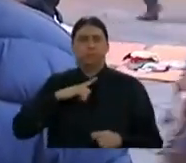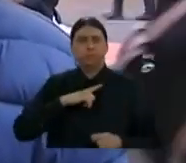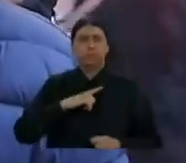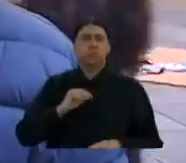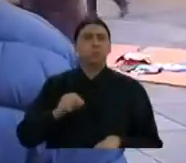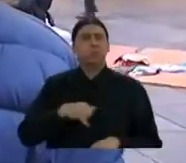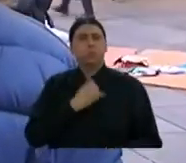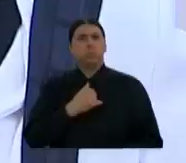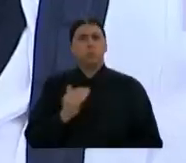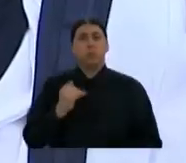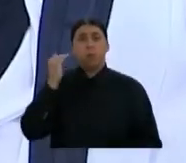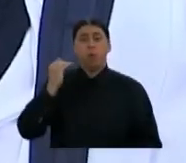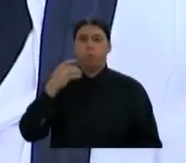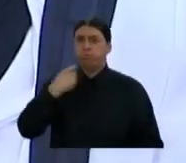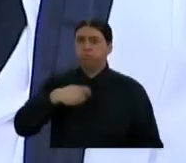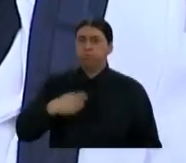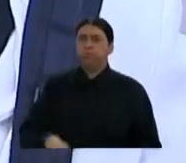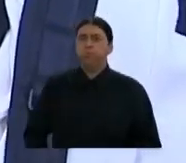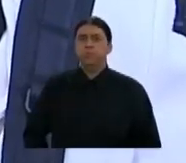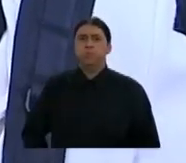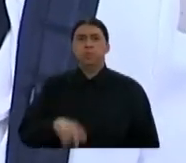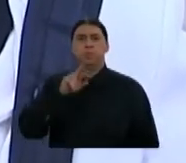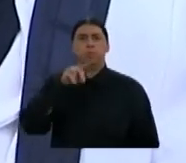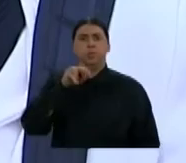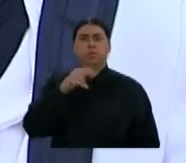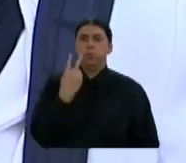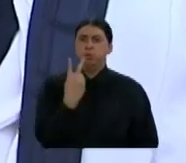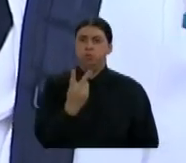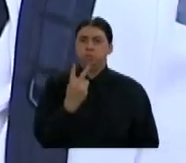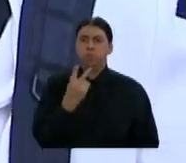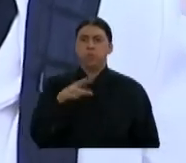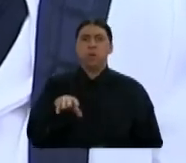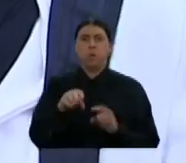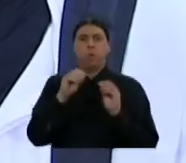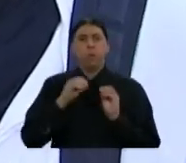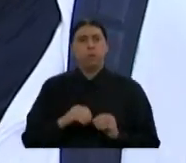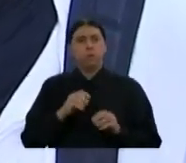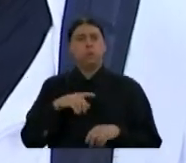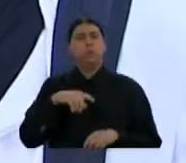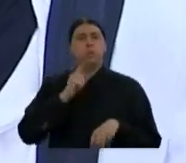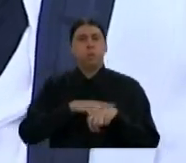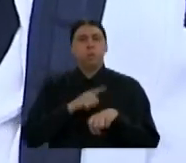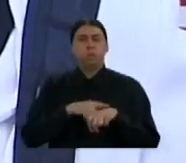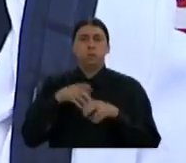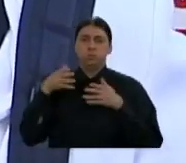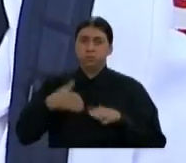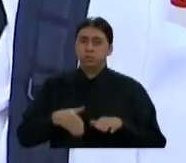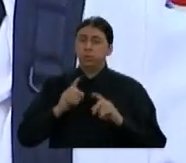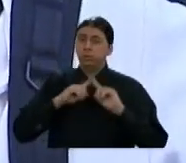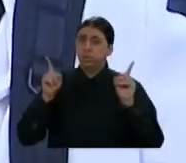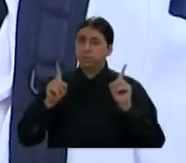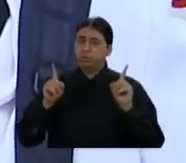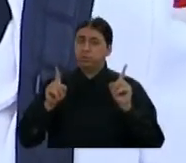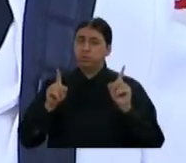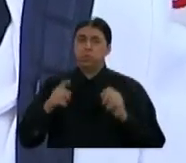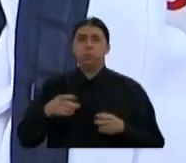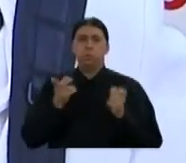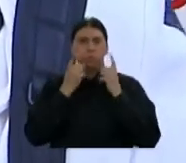maior hoje em dia eu tenho duas irmãs adotadas e foi na hora de nascer mas a